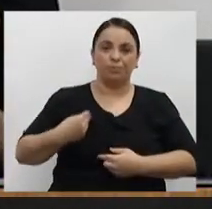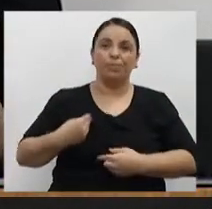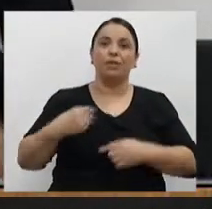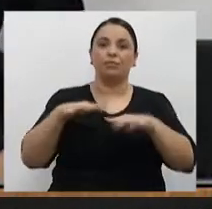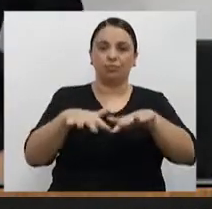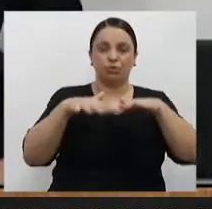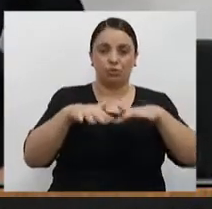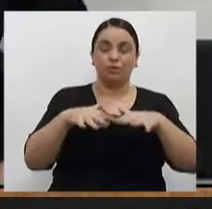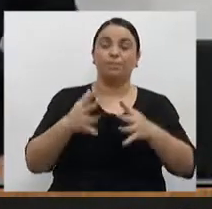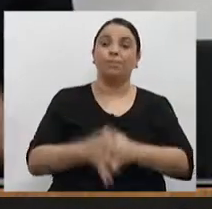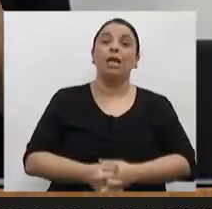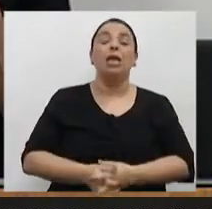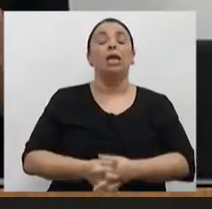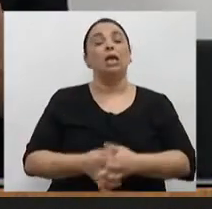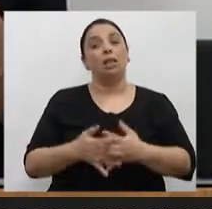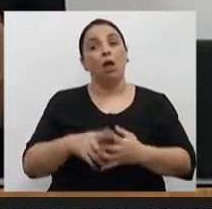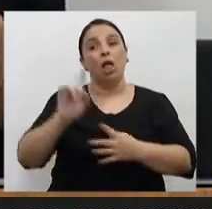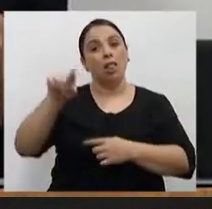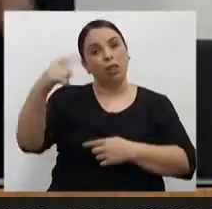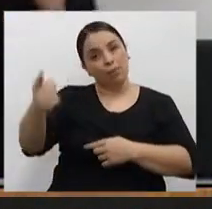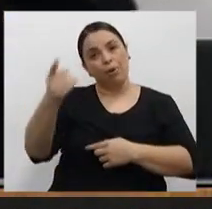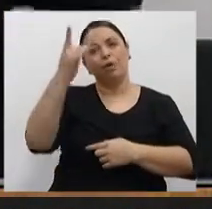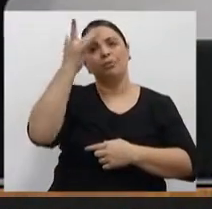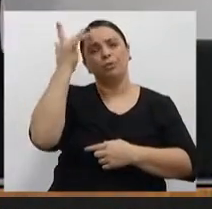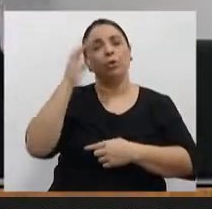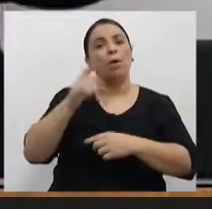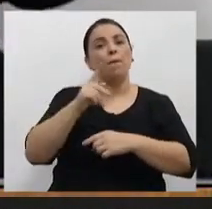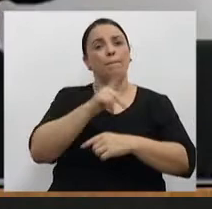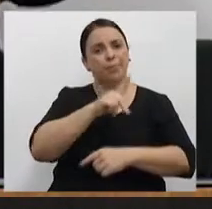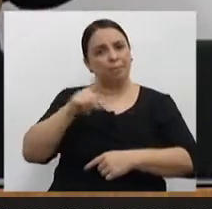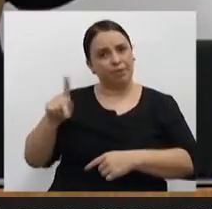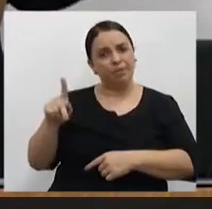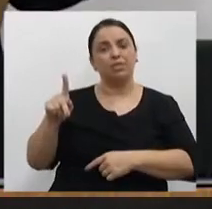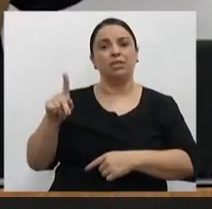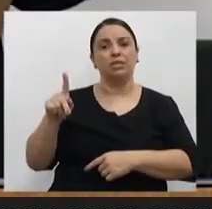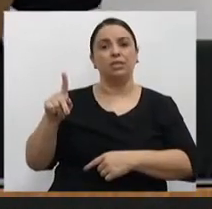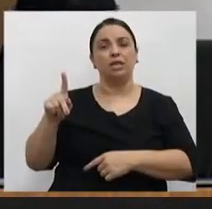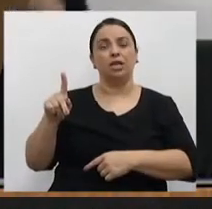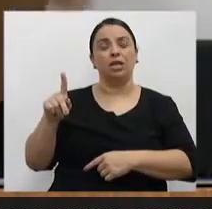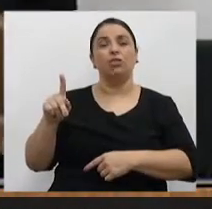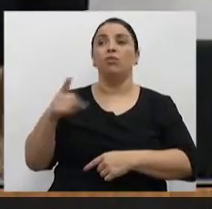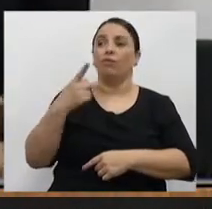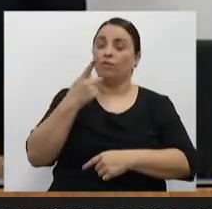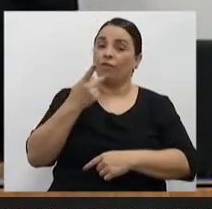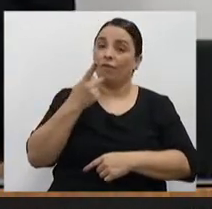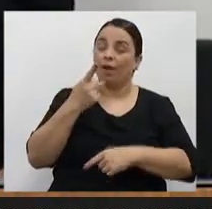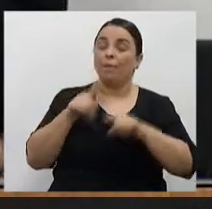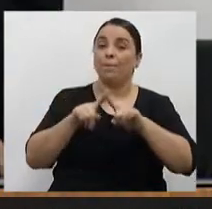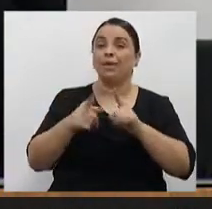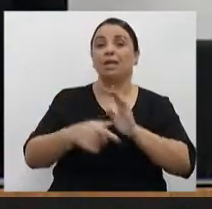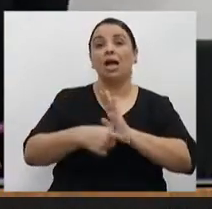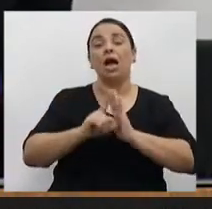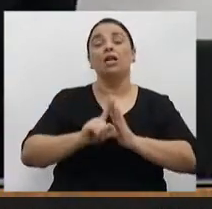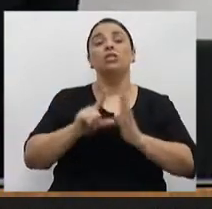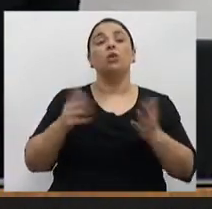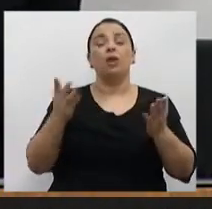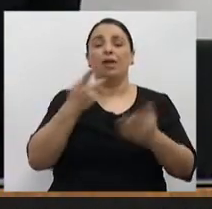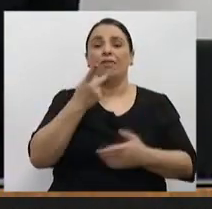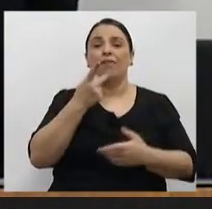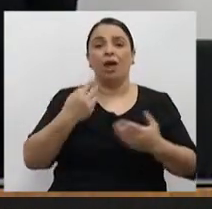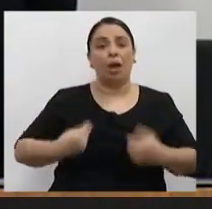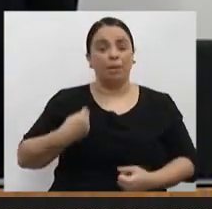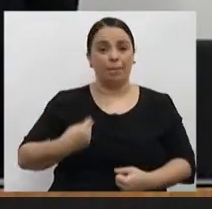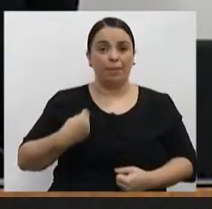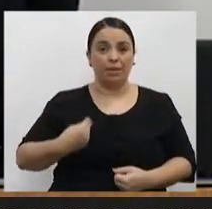nosso vice-presidente, para os deputados aqui, membros da comissão, tá? Eu vou registrar aqui as presenças, só para que fique